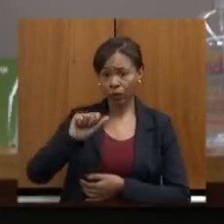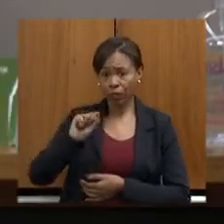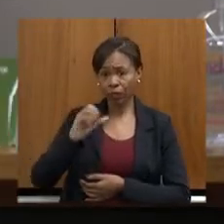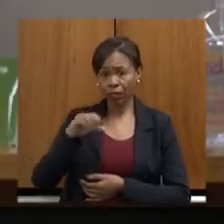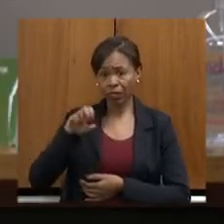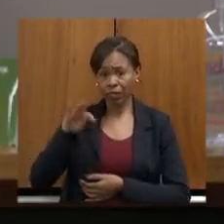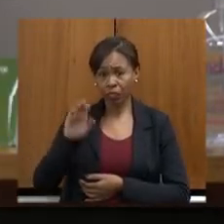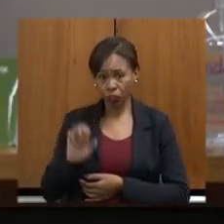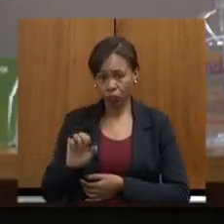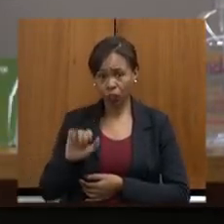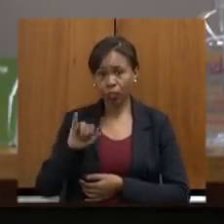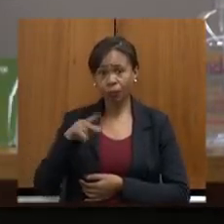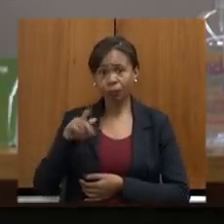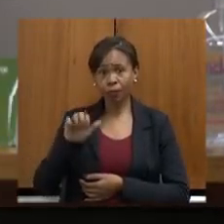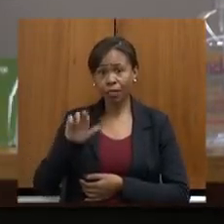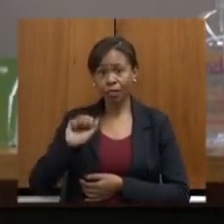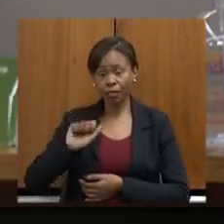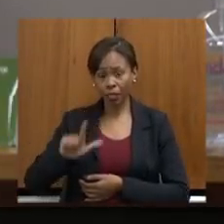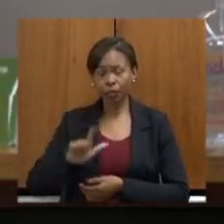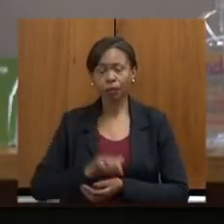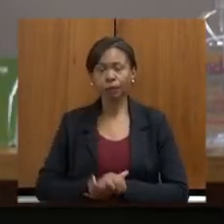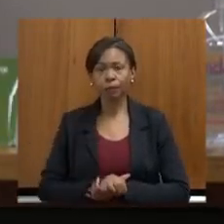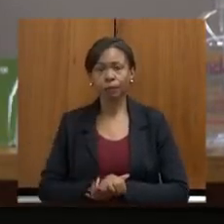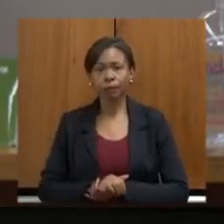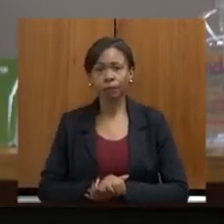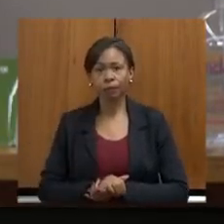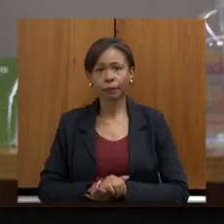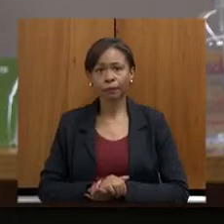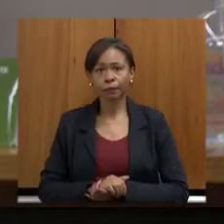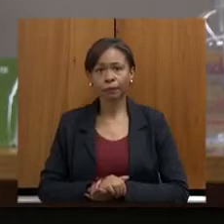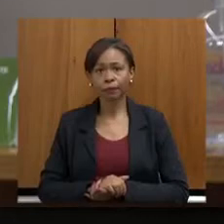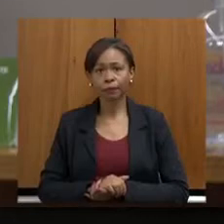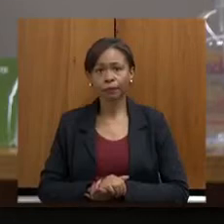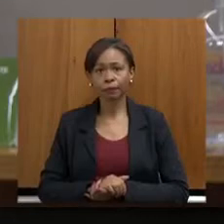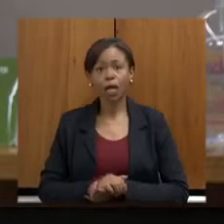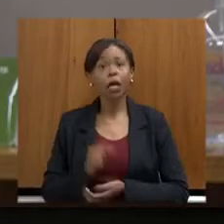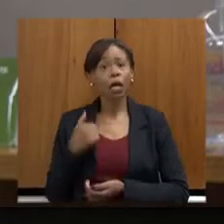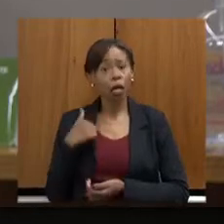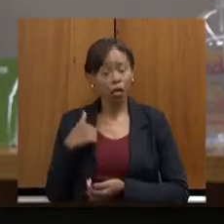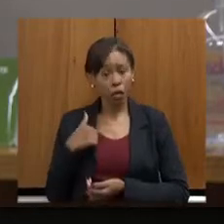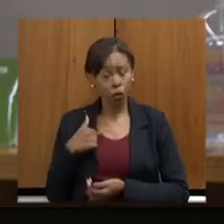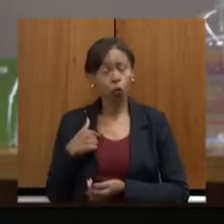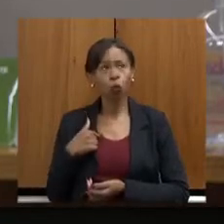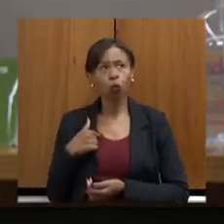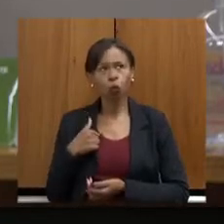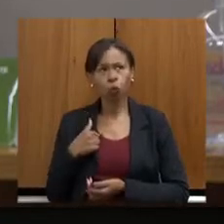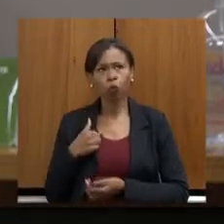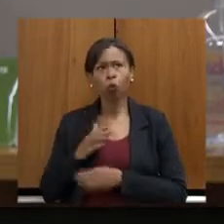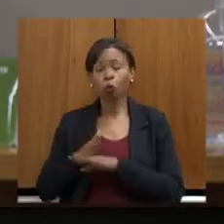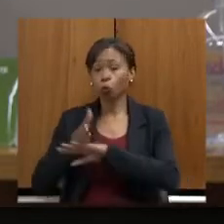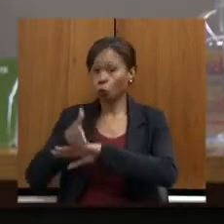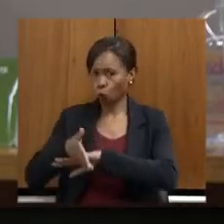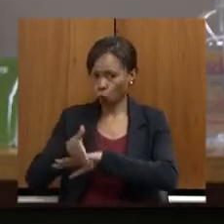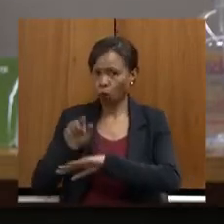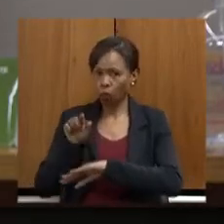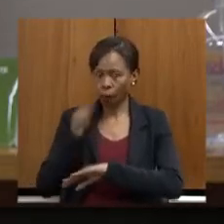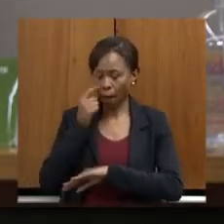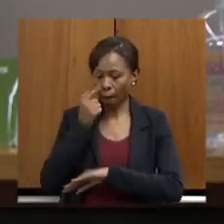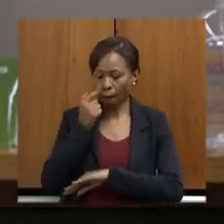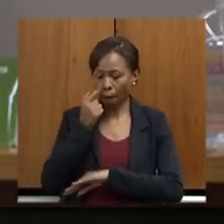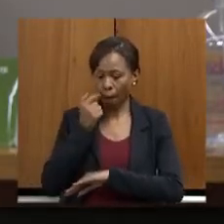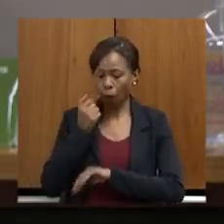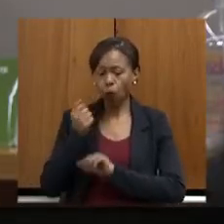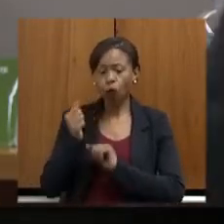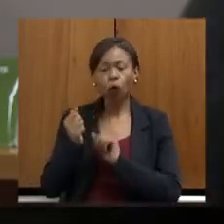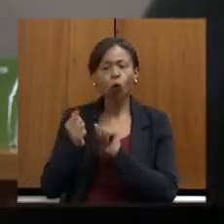bairro E aí e eu estive no estive só na casa não eu estive